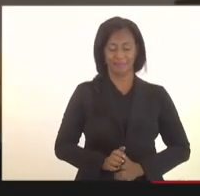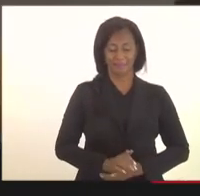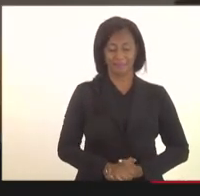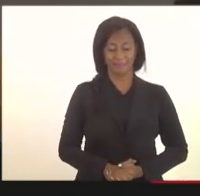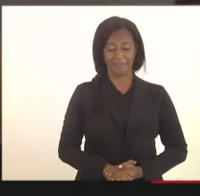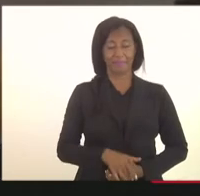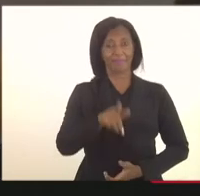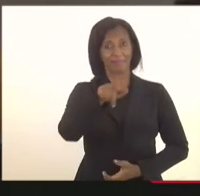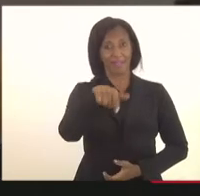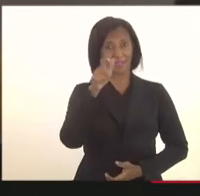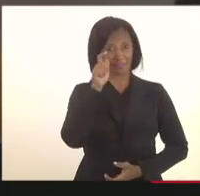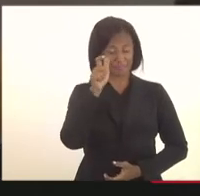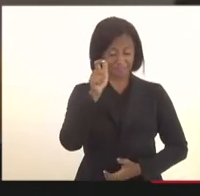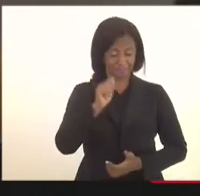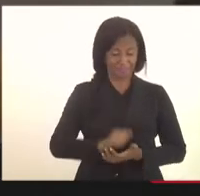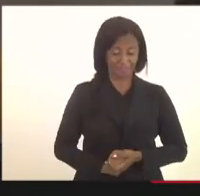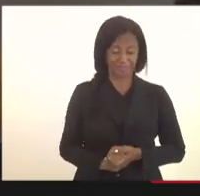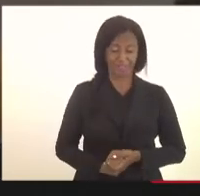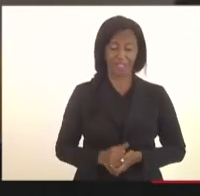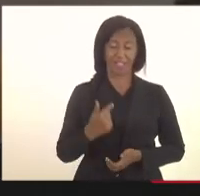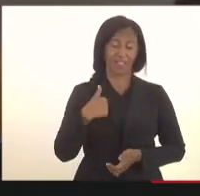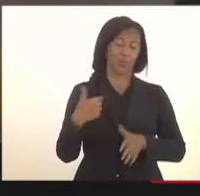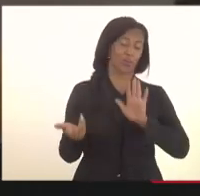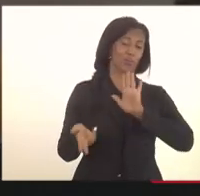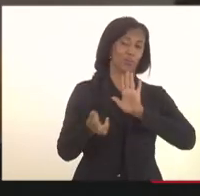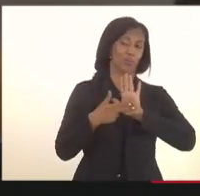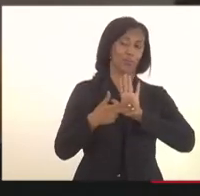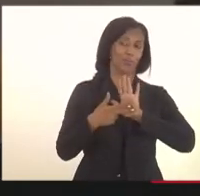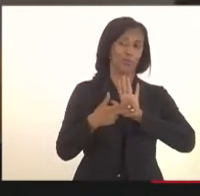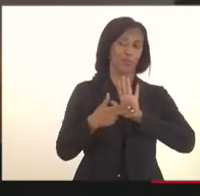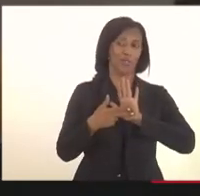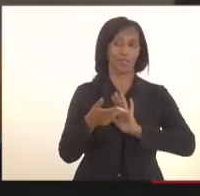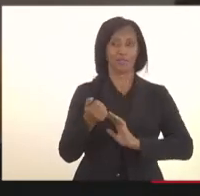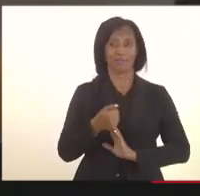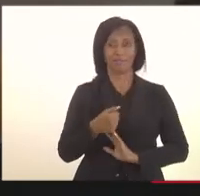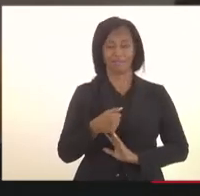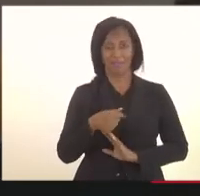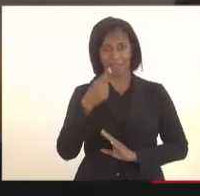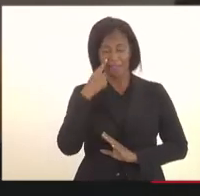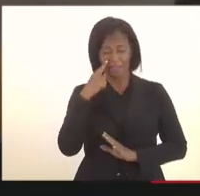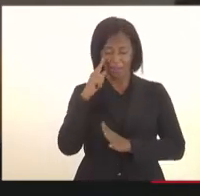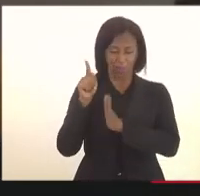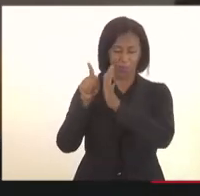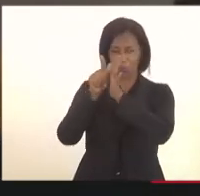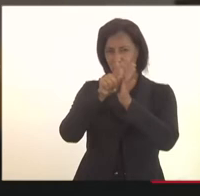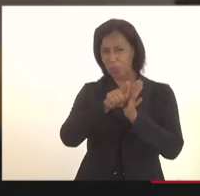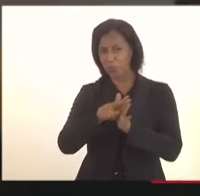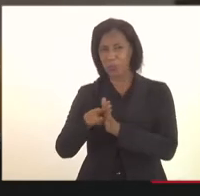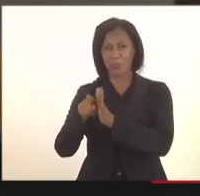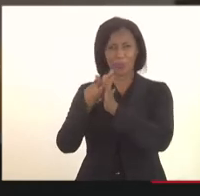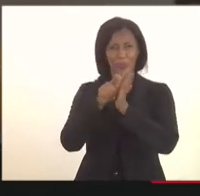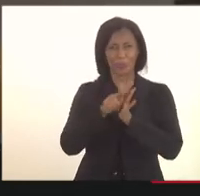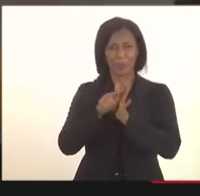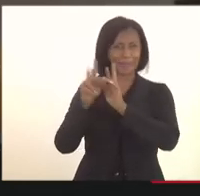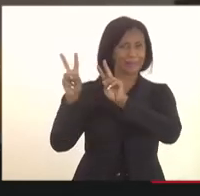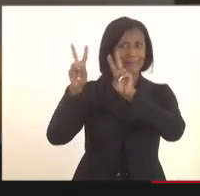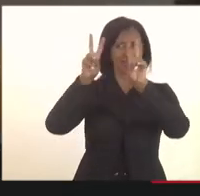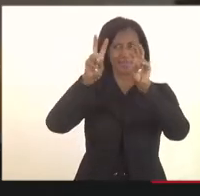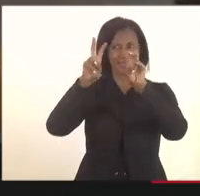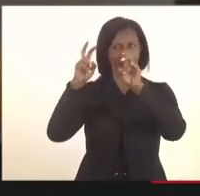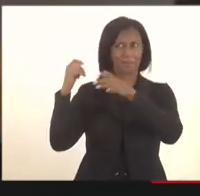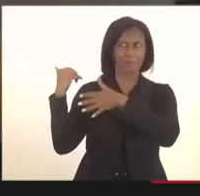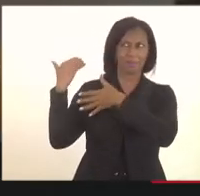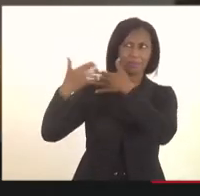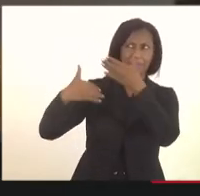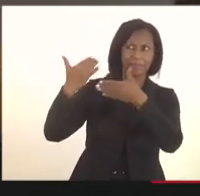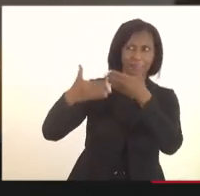essa questão e eu confesso que eu andei olhando as discussões anteriores e vi que esse tema tem sido trazido e eu estava